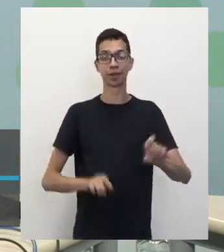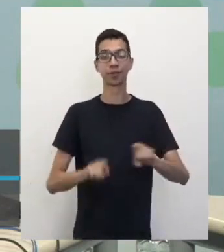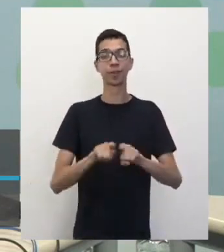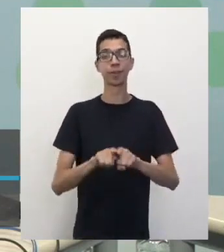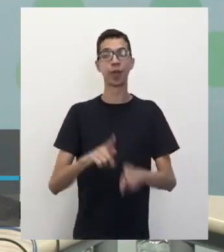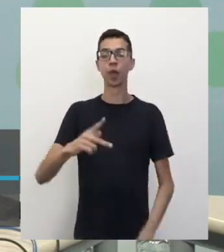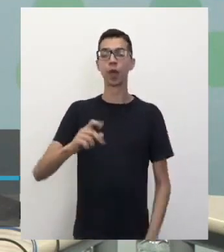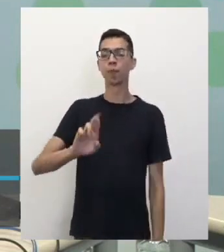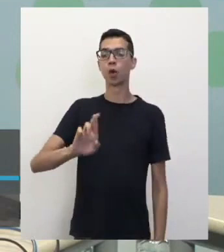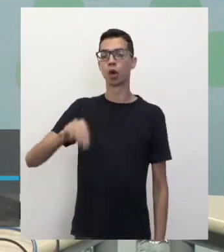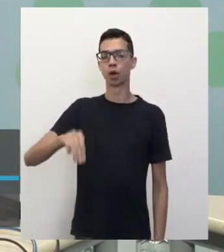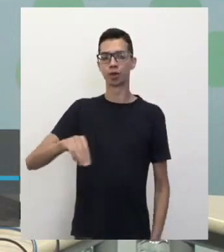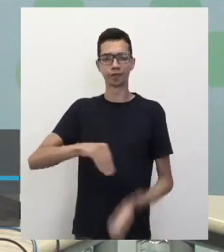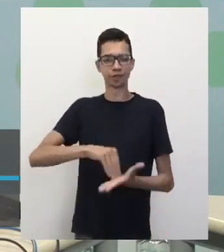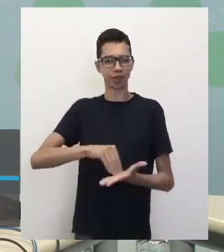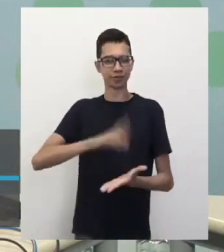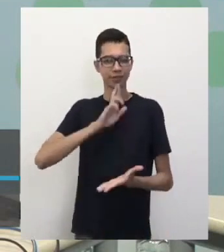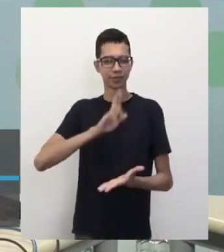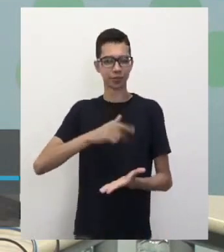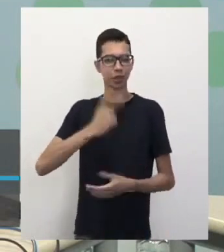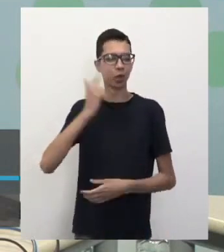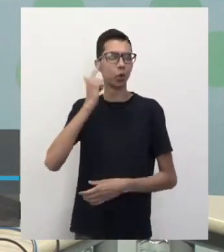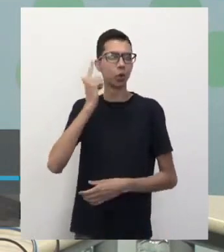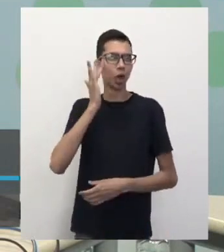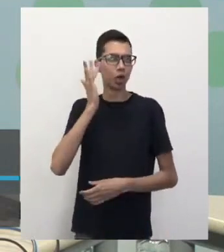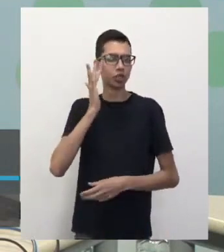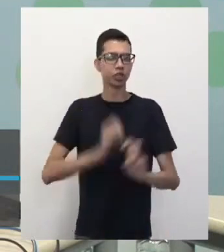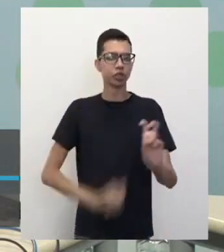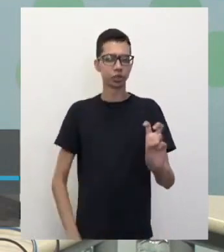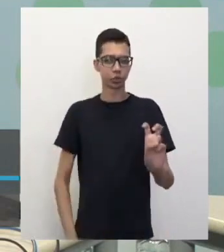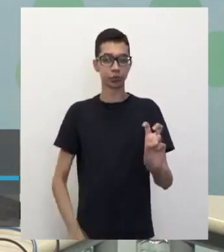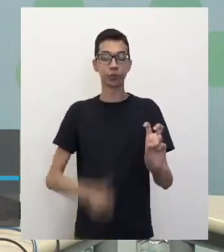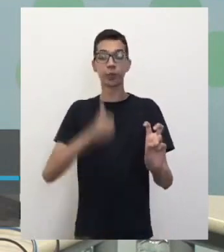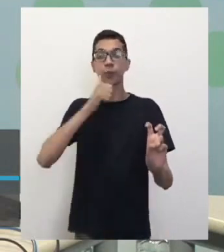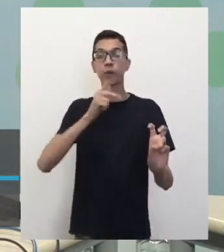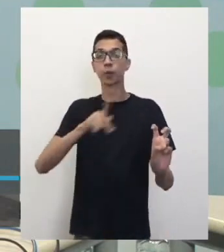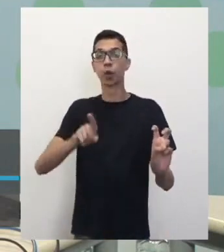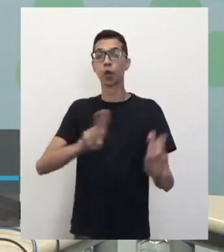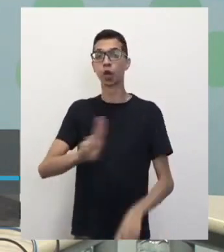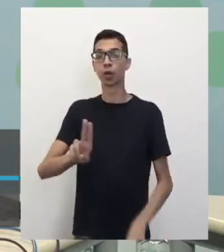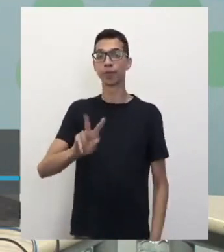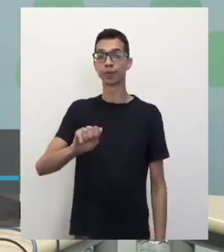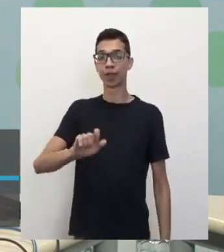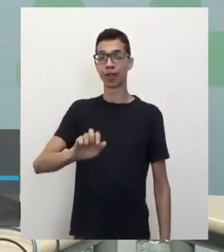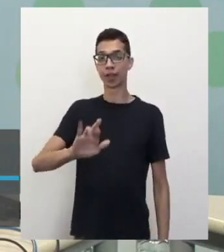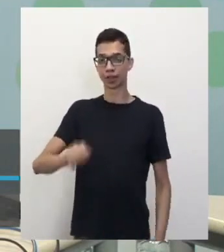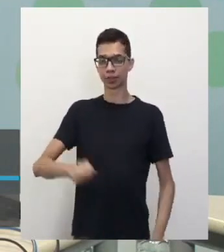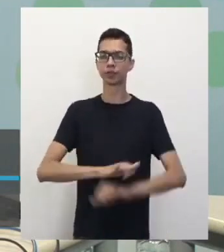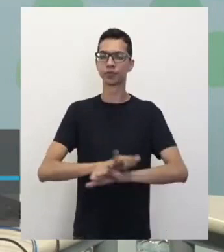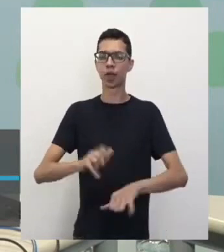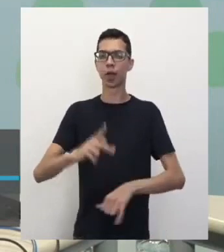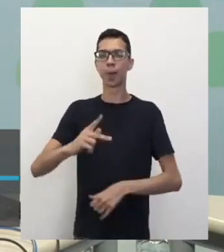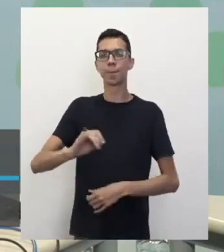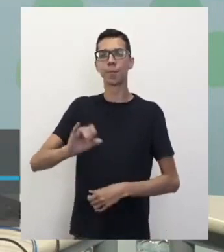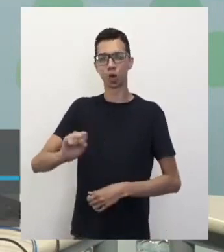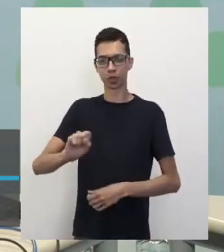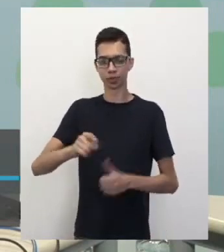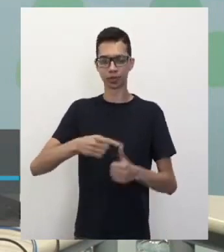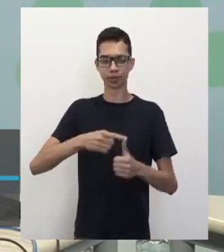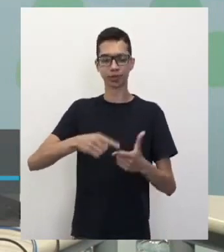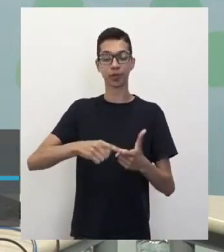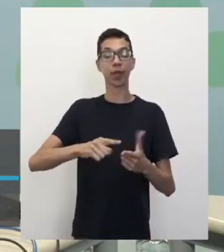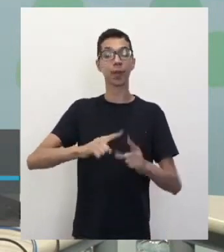Acho que faltou uma resposta, porque acho que eram 5, né? Se eu não me engano. A Valéria colocou pois, mas, portanto,